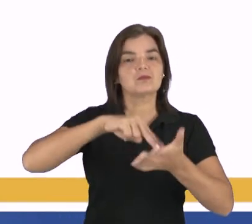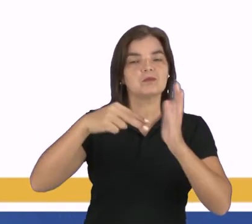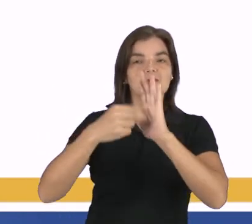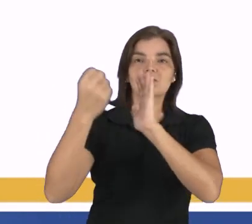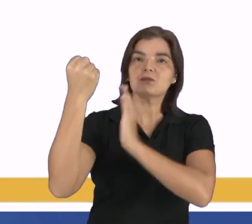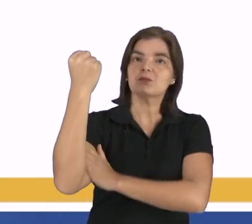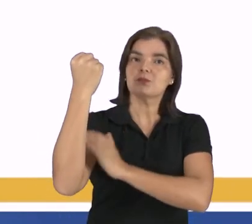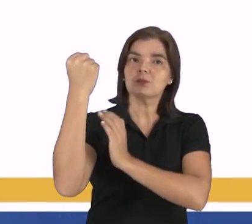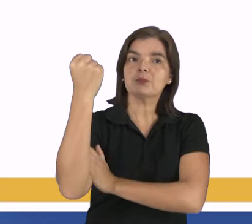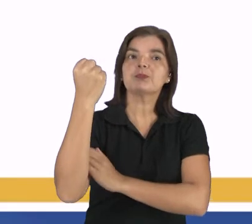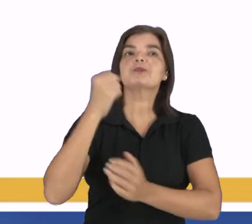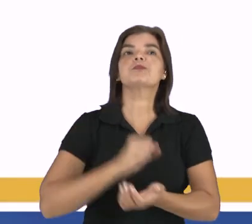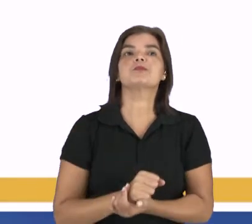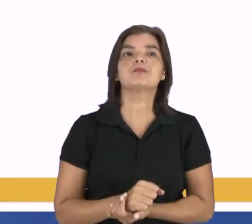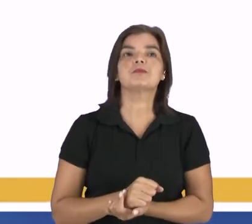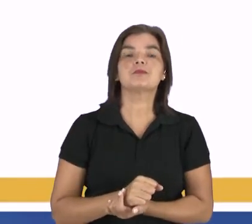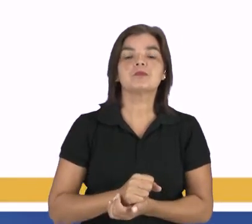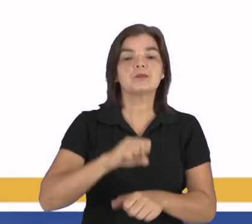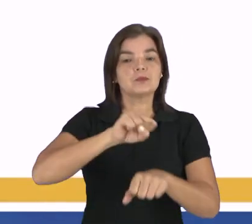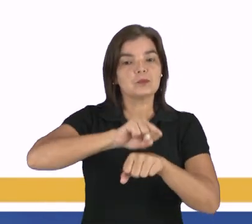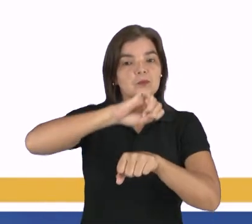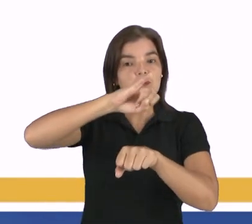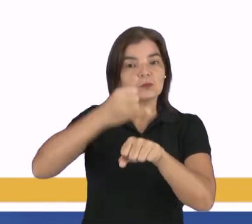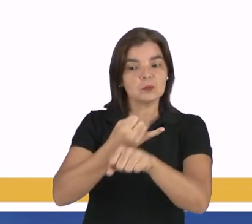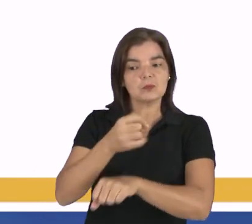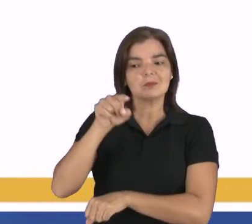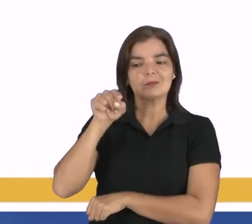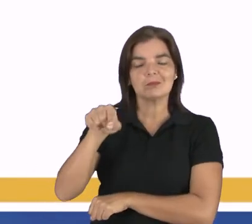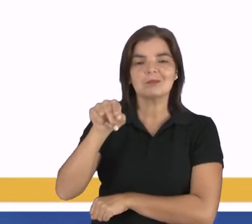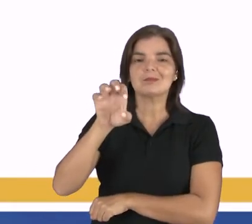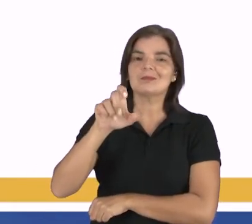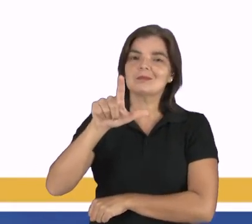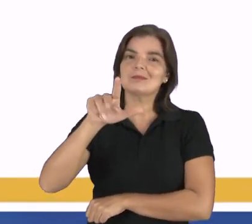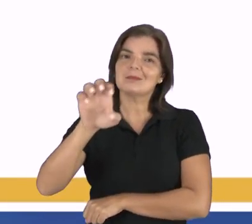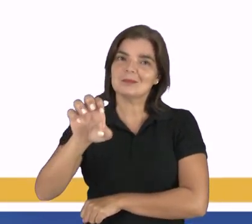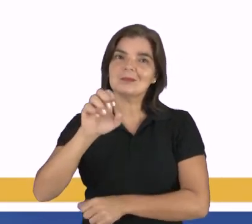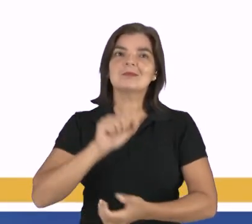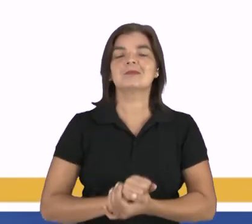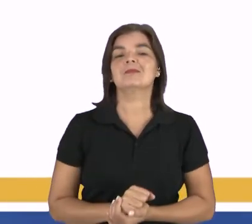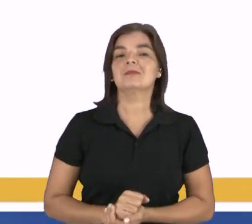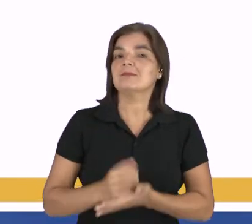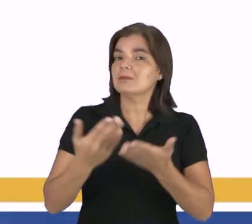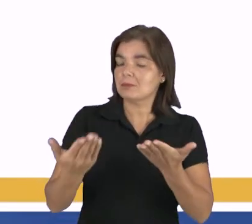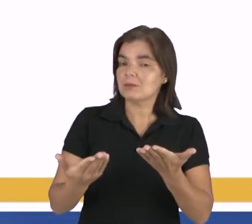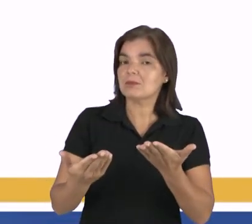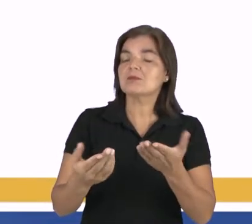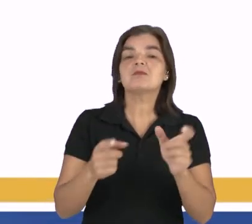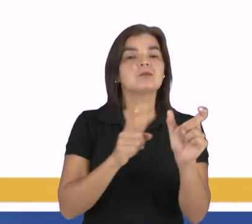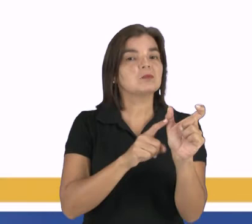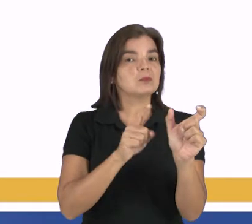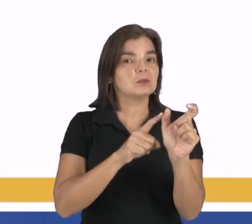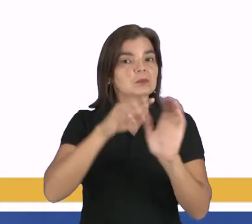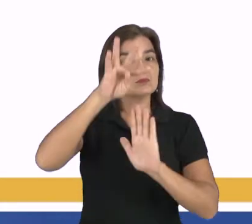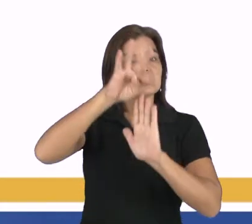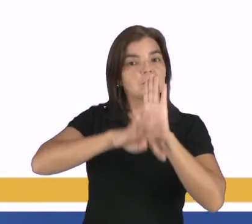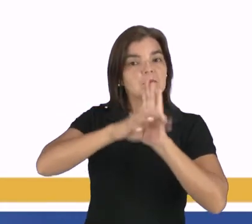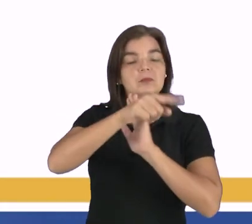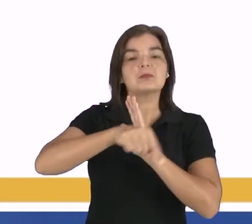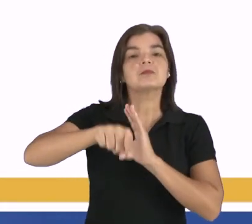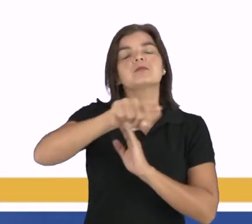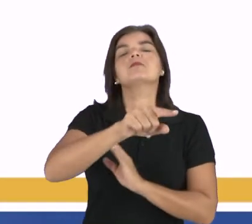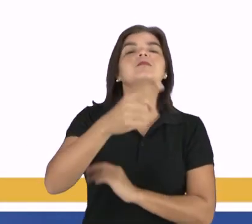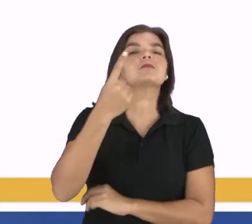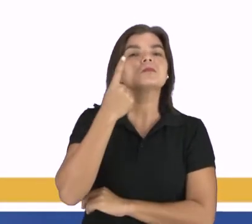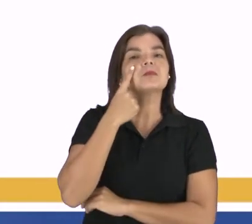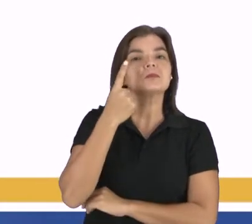significando força, reportam-se ao sujeito ele. Então, são termos que estão lá no texto que você